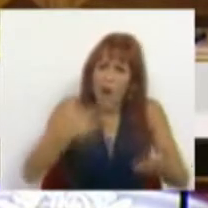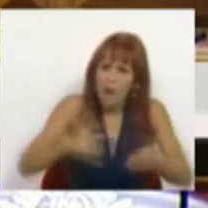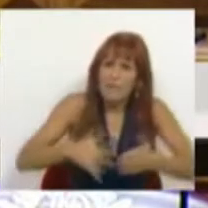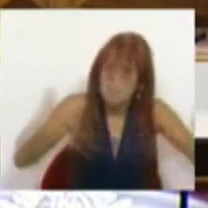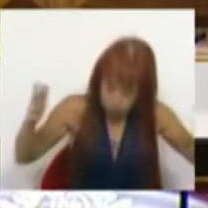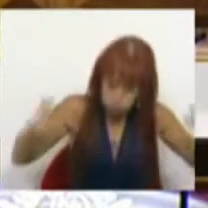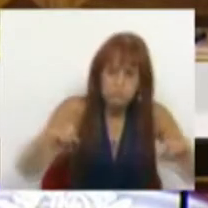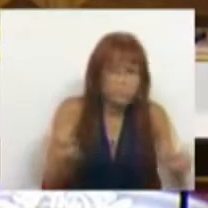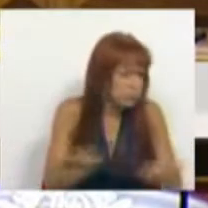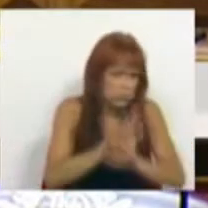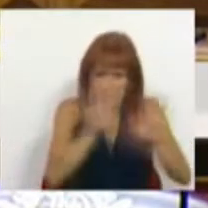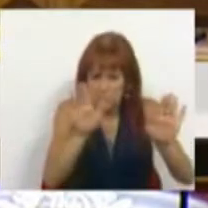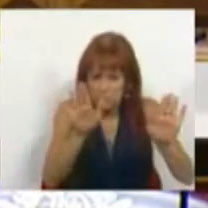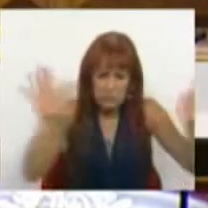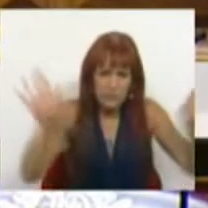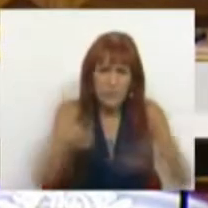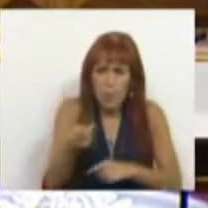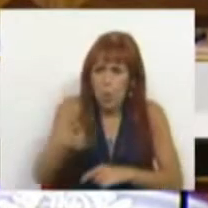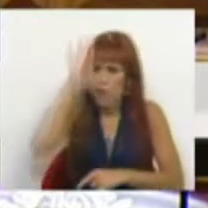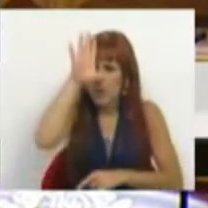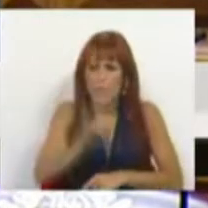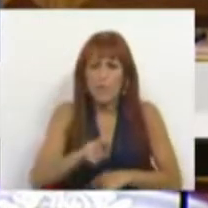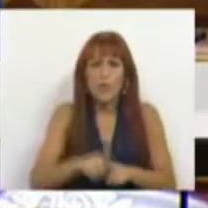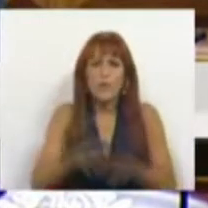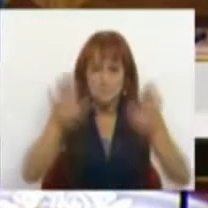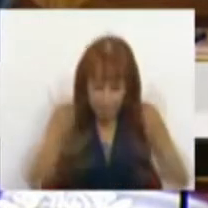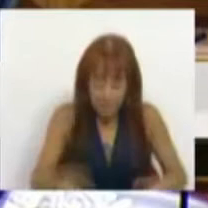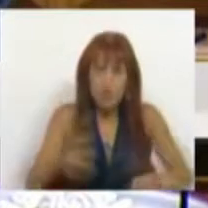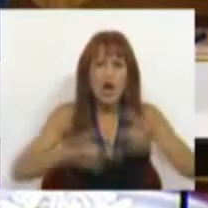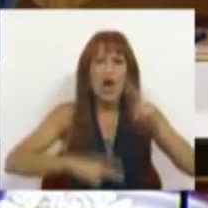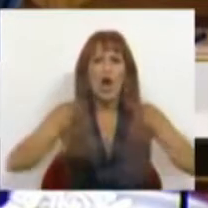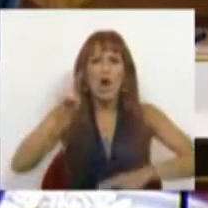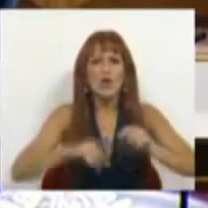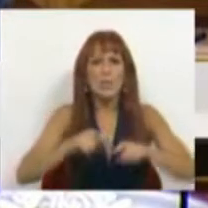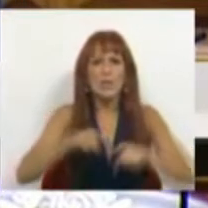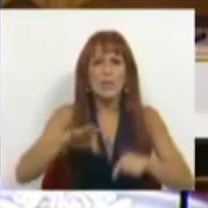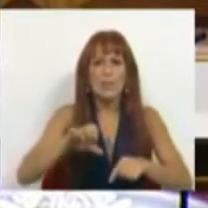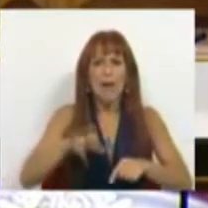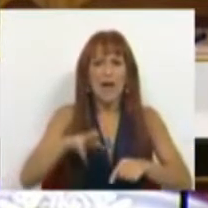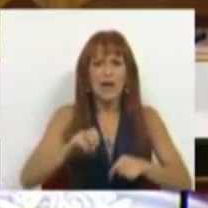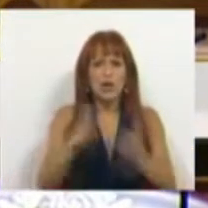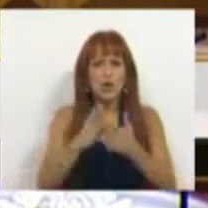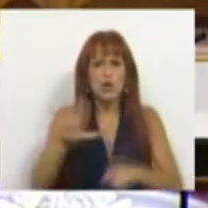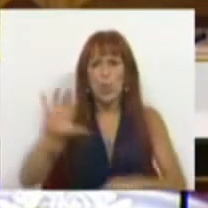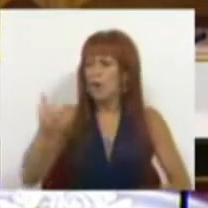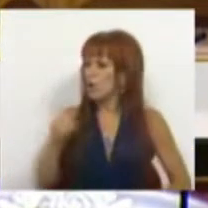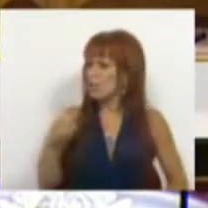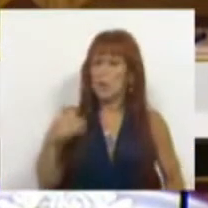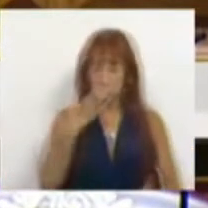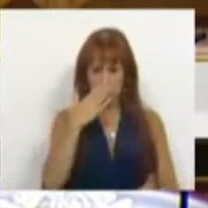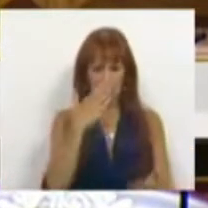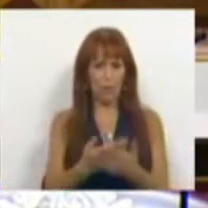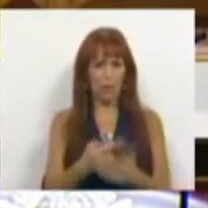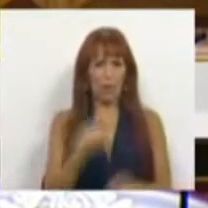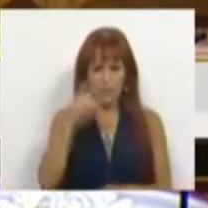é indiscutível que o anterior governo suspendeu as obras da parte escolar quando, em 2011, foi confrontado